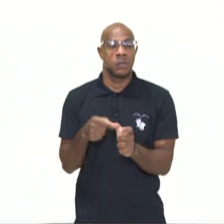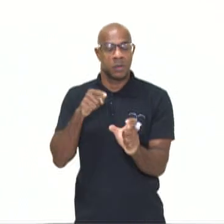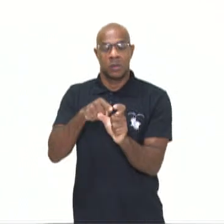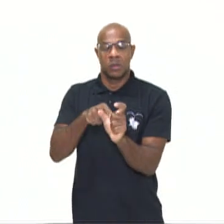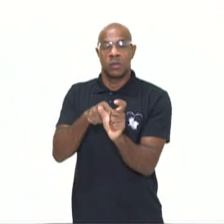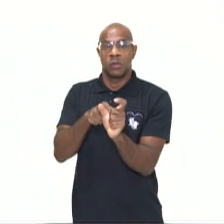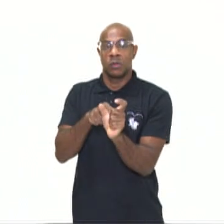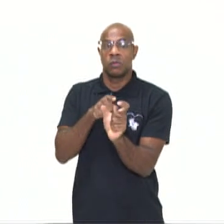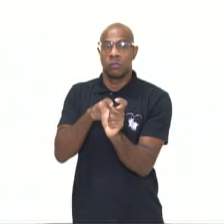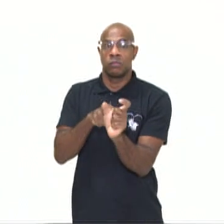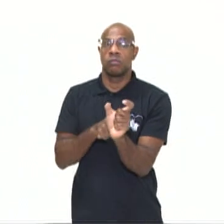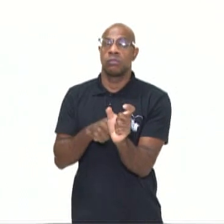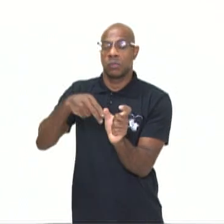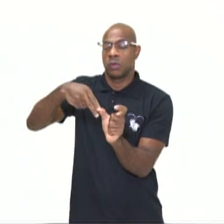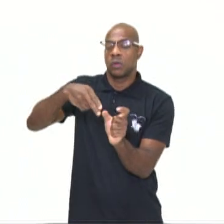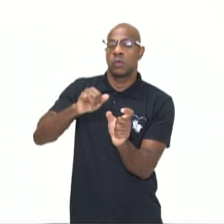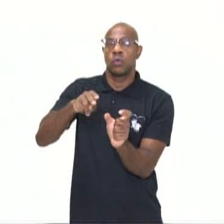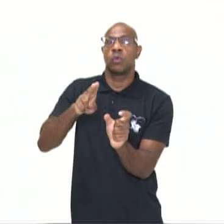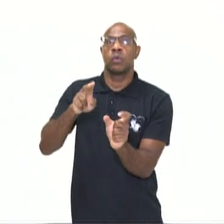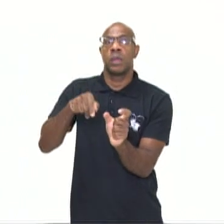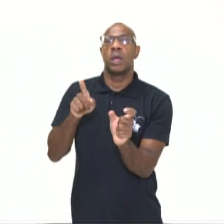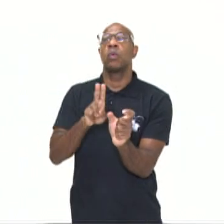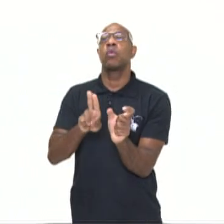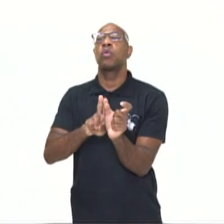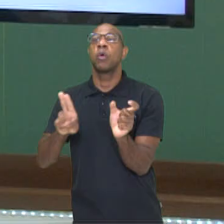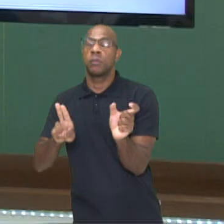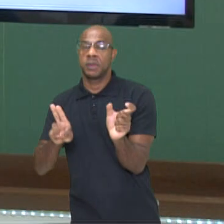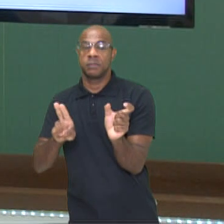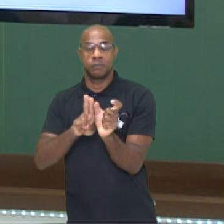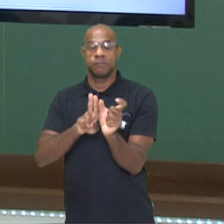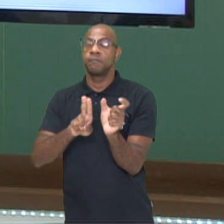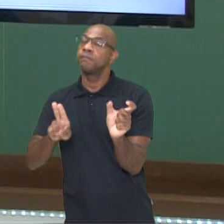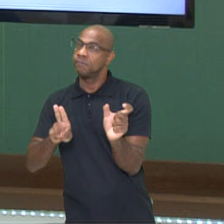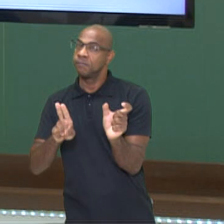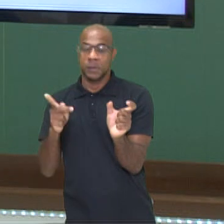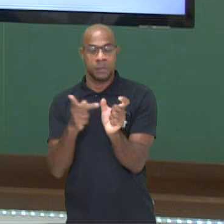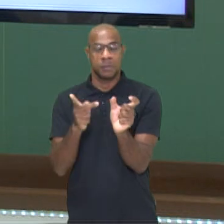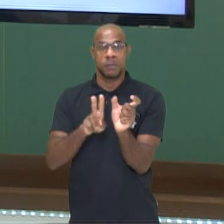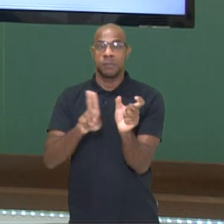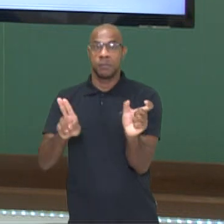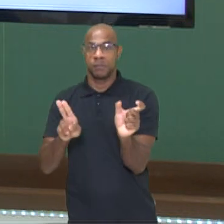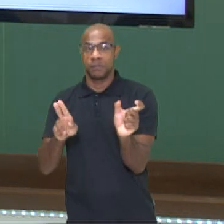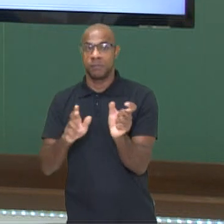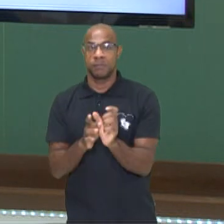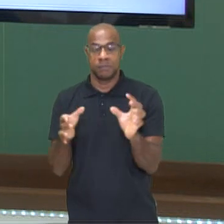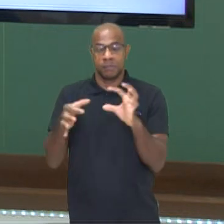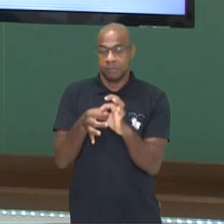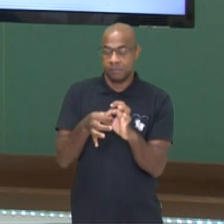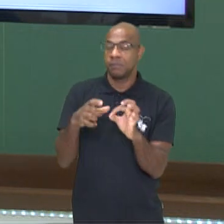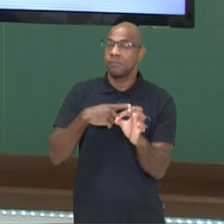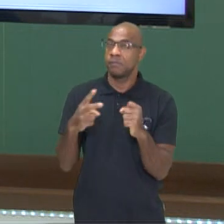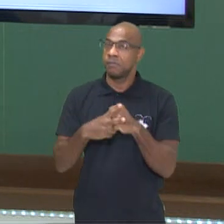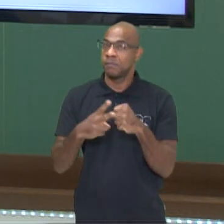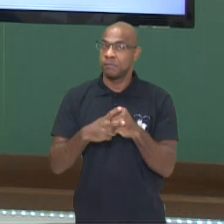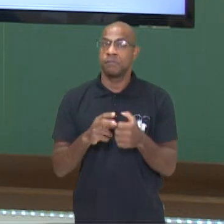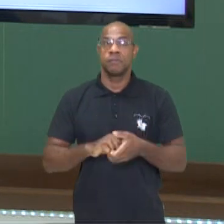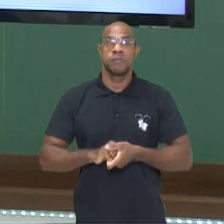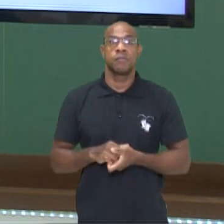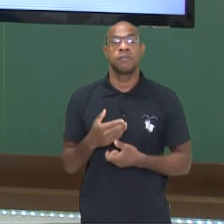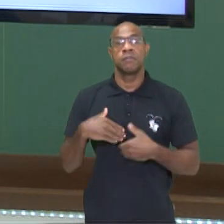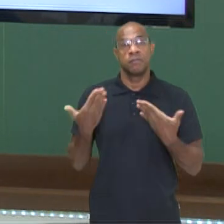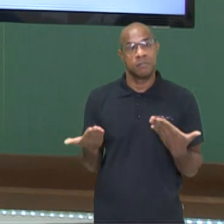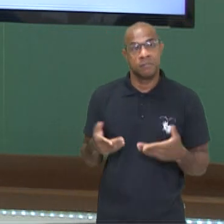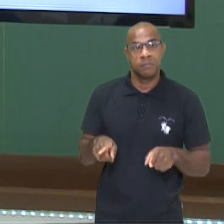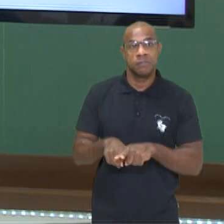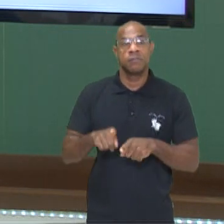nome, característica ou estado do sujeito. Isso mesmo, eu tenho aqui o verbo de ligação e ele é muito superficial a